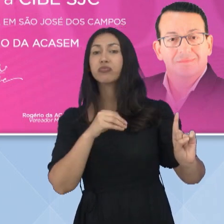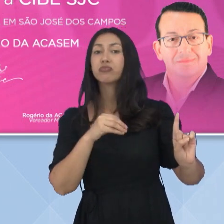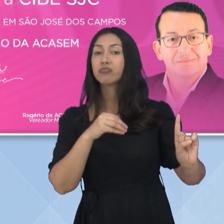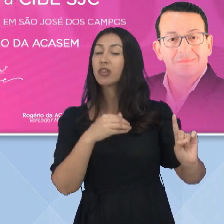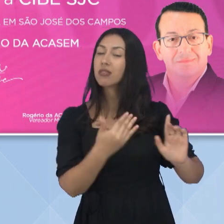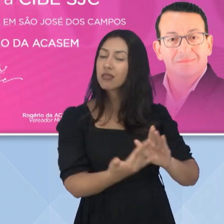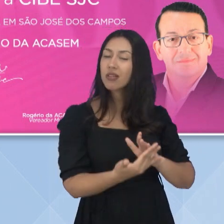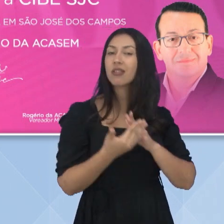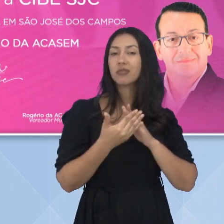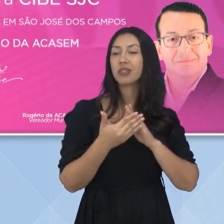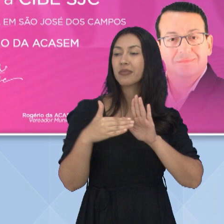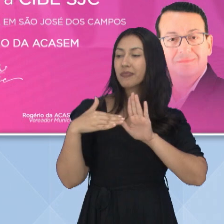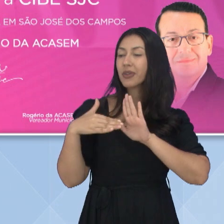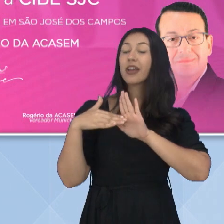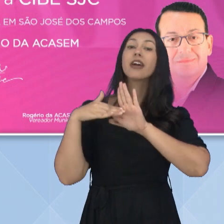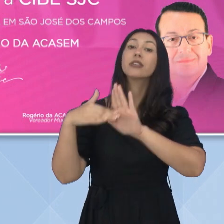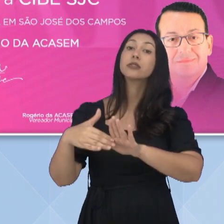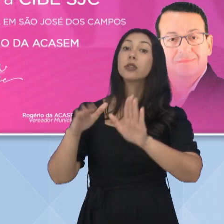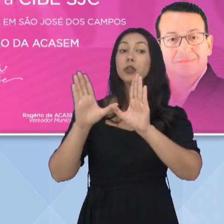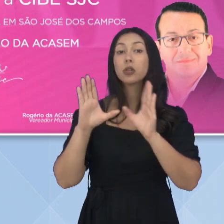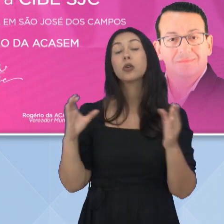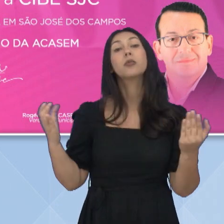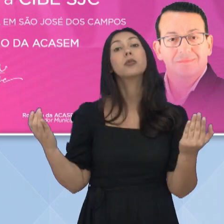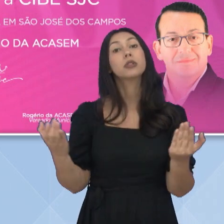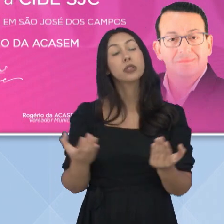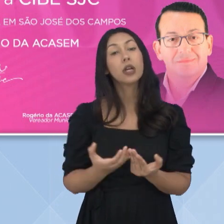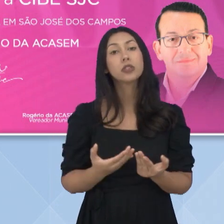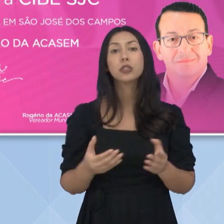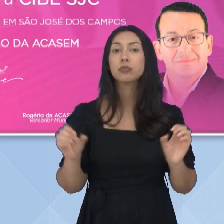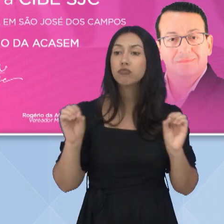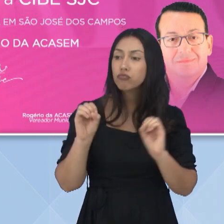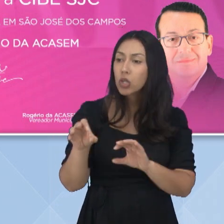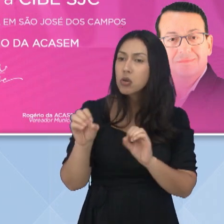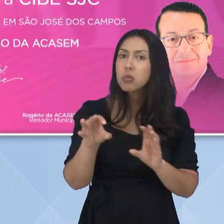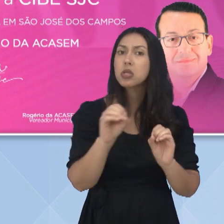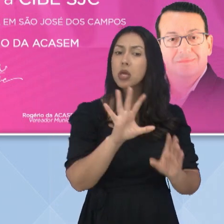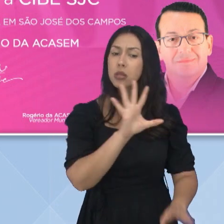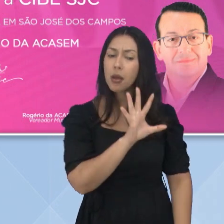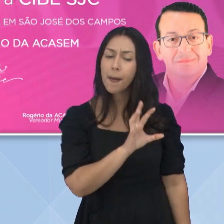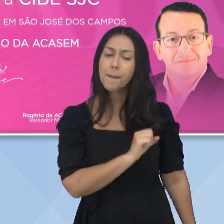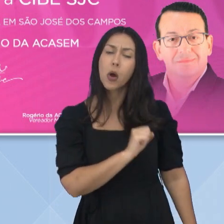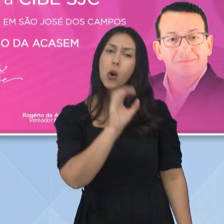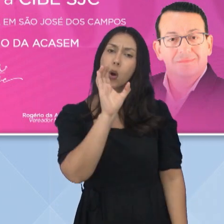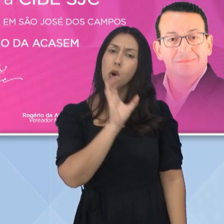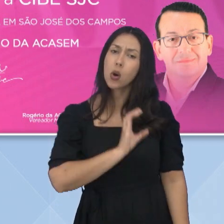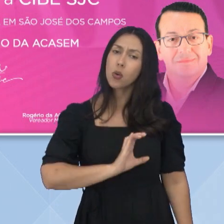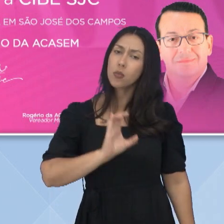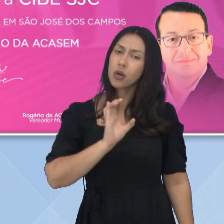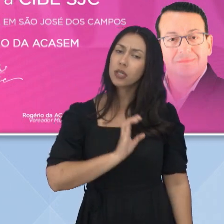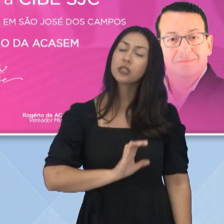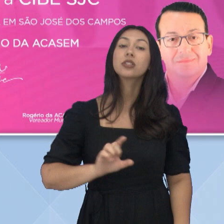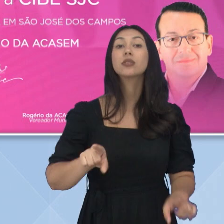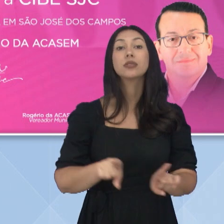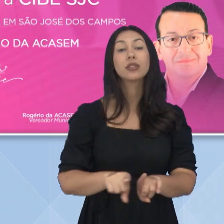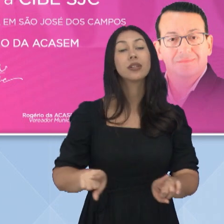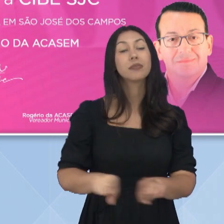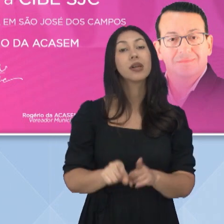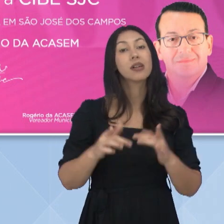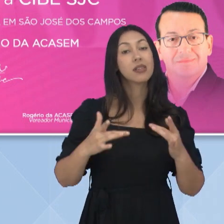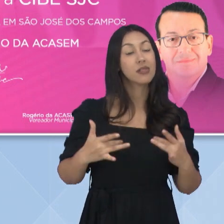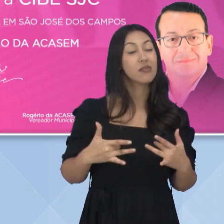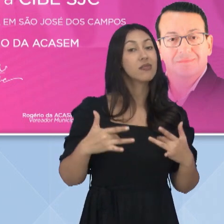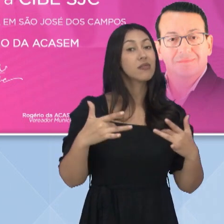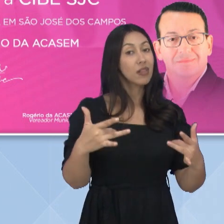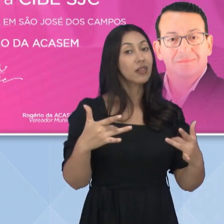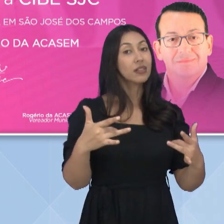para toda a comunidade, promovendo valores de amor, compaixão e